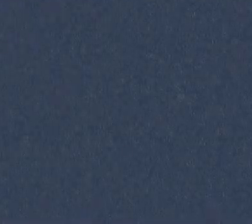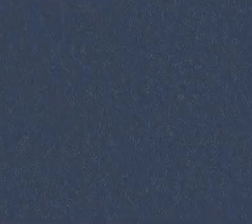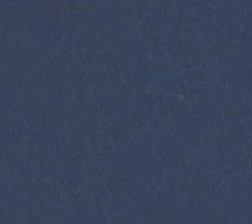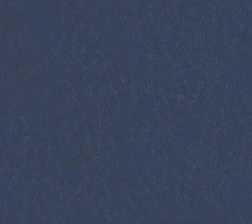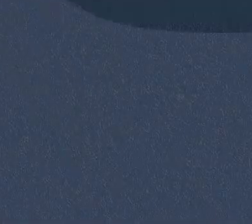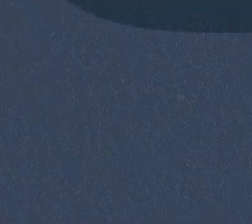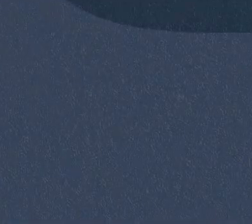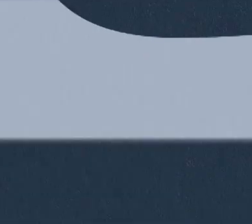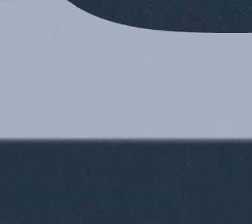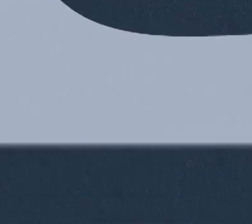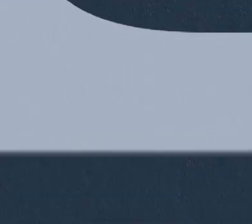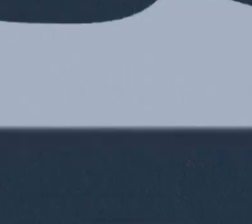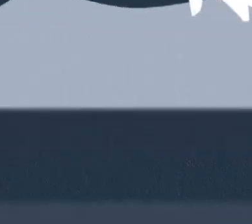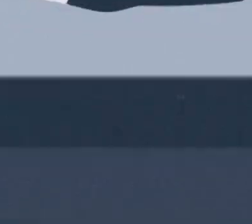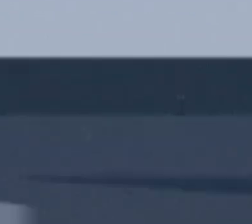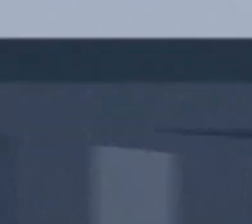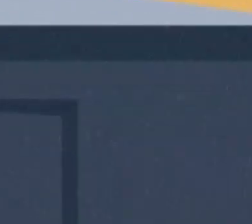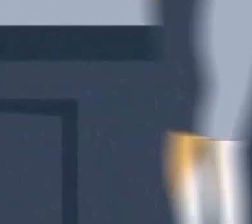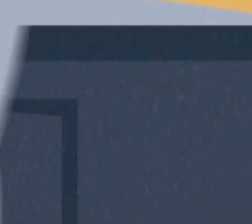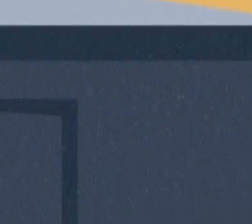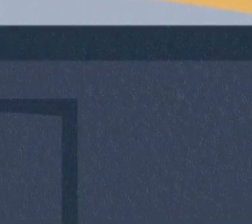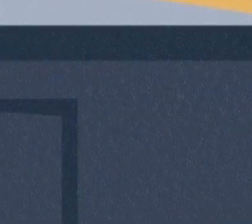E aí